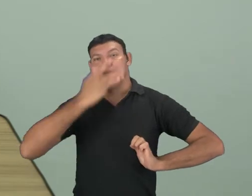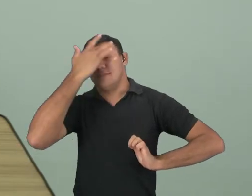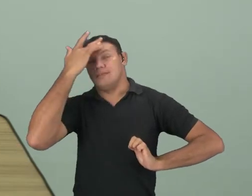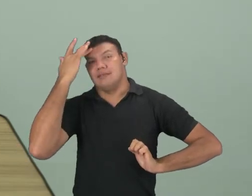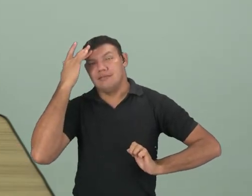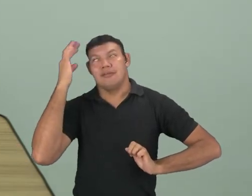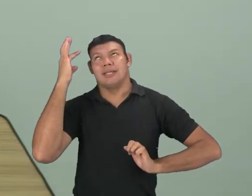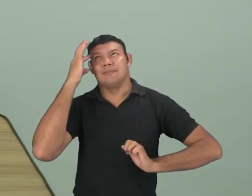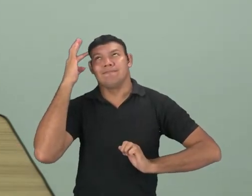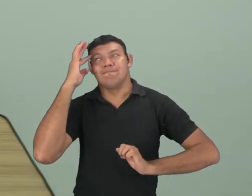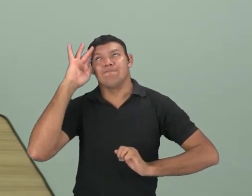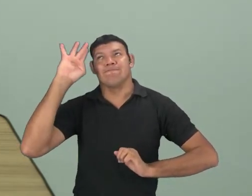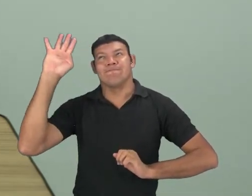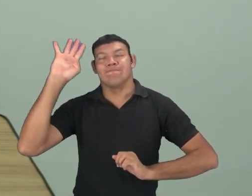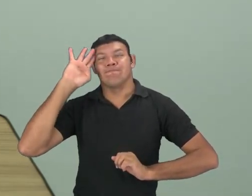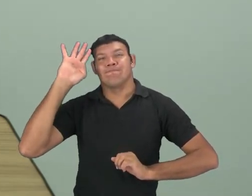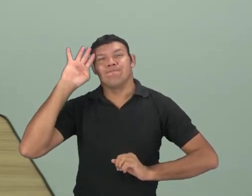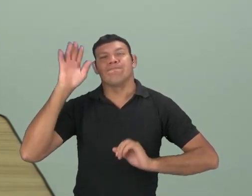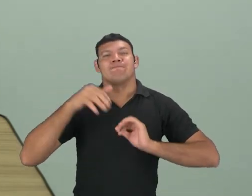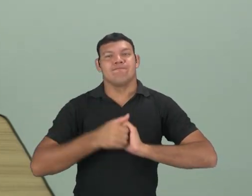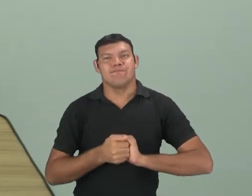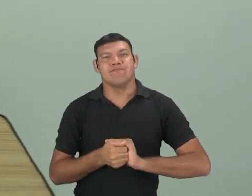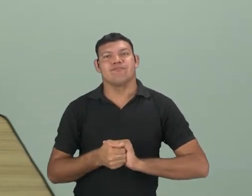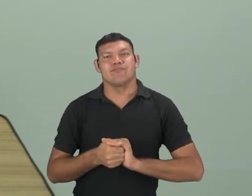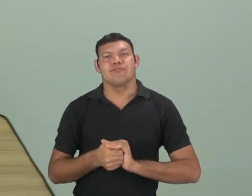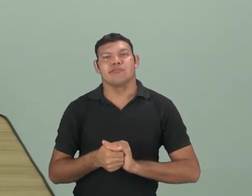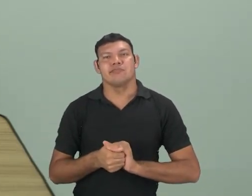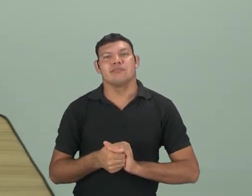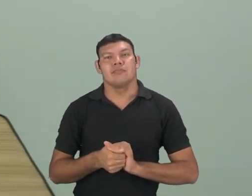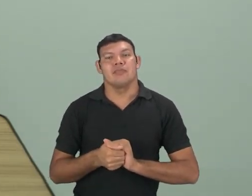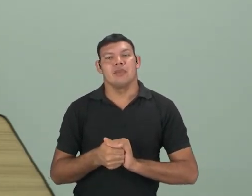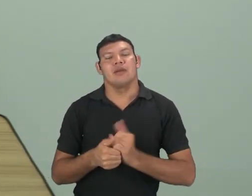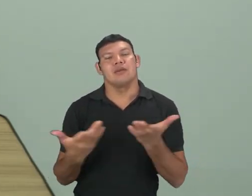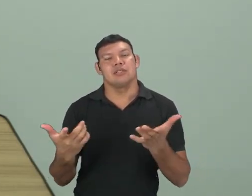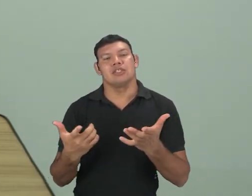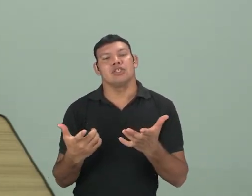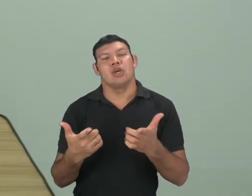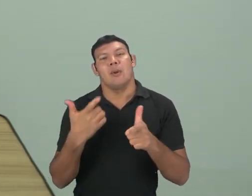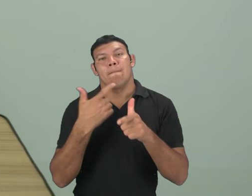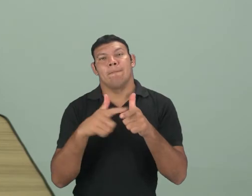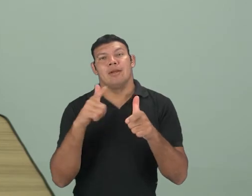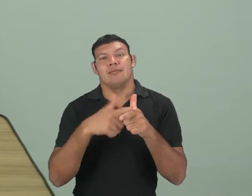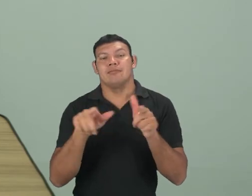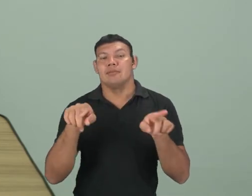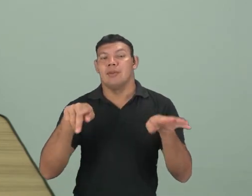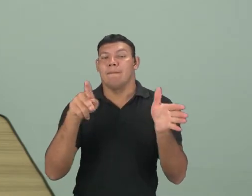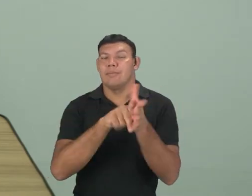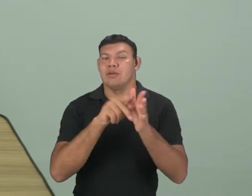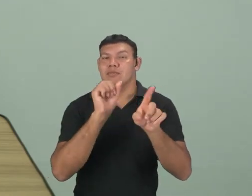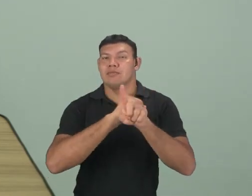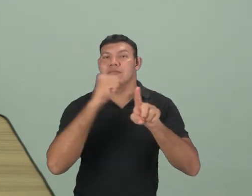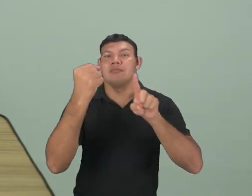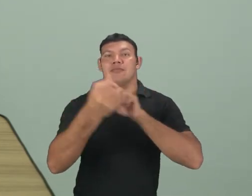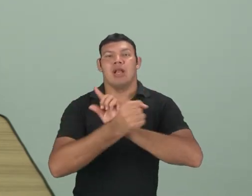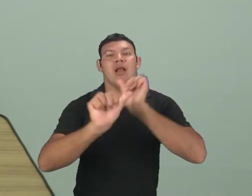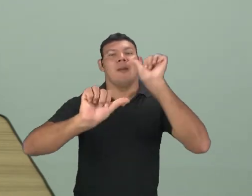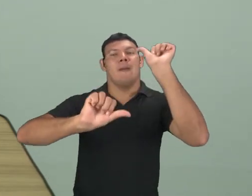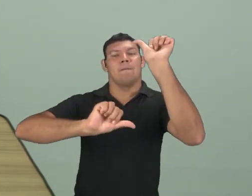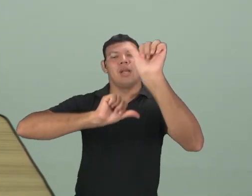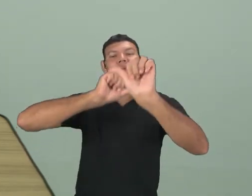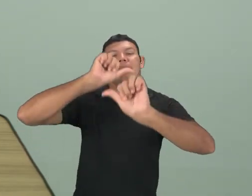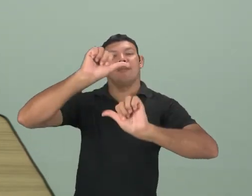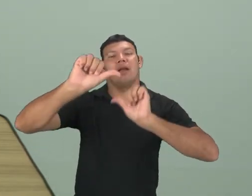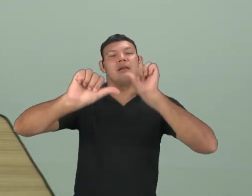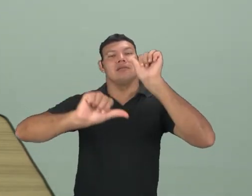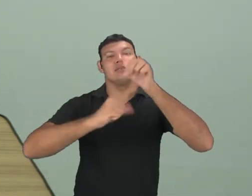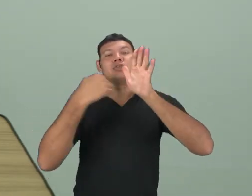pessoas, de pensamentos, né, de situações da sociedade. A sociedade foi mudando